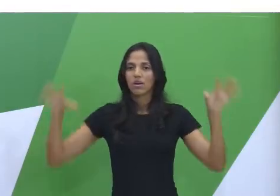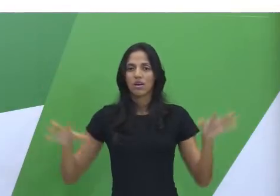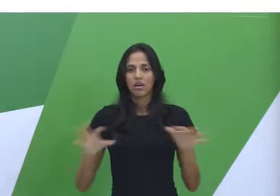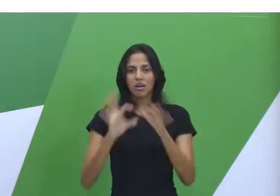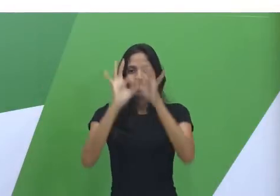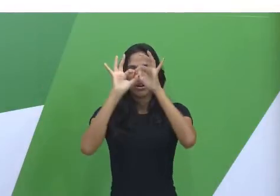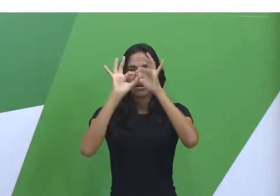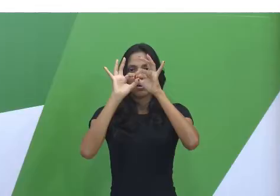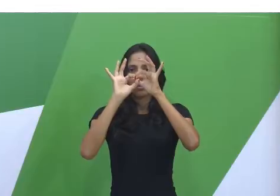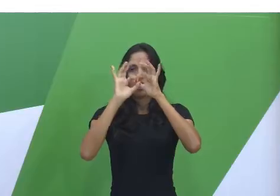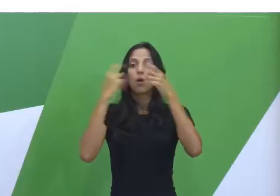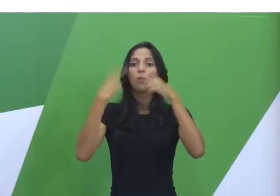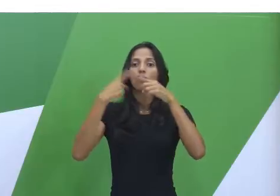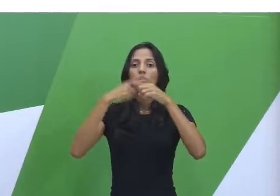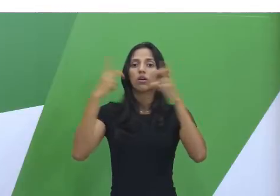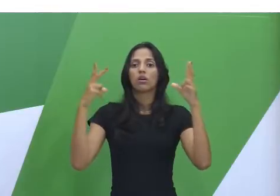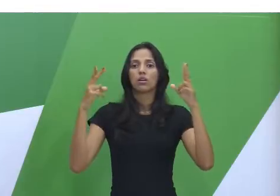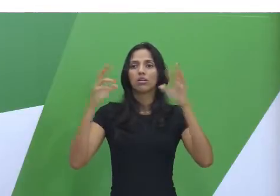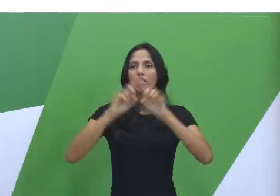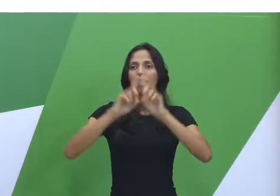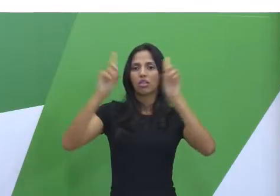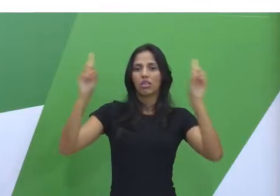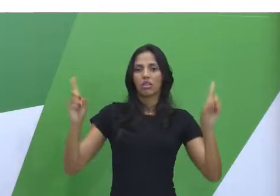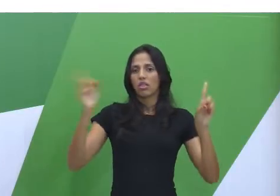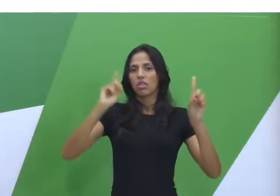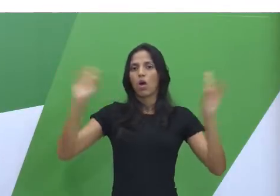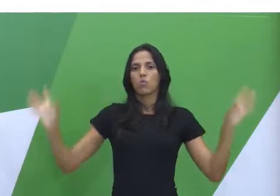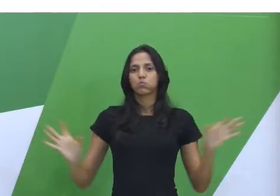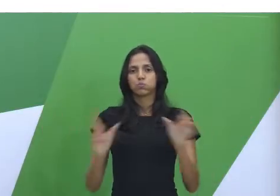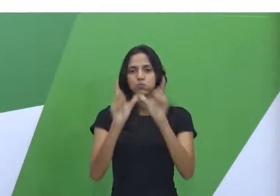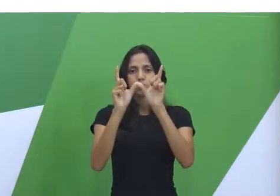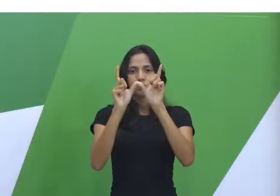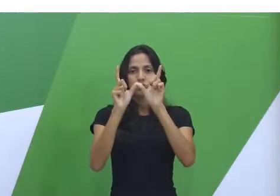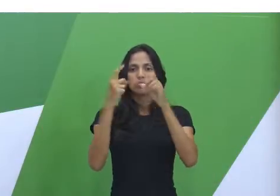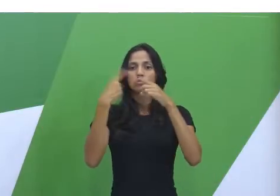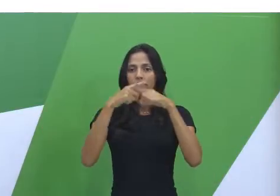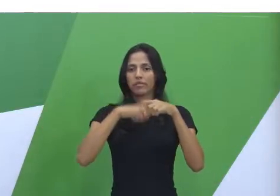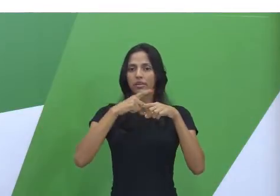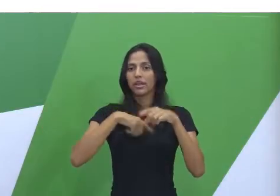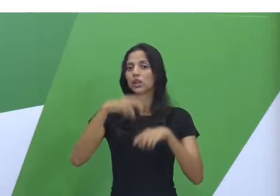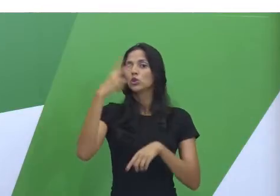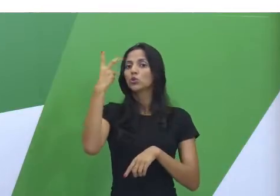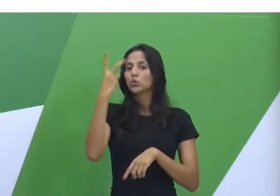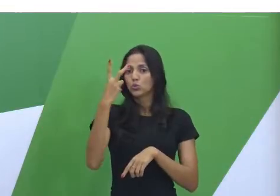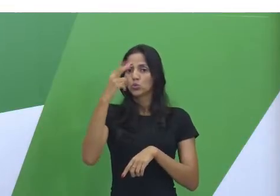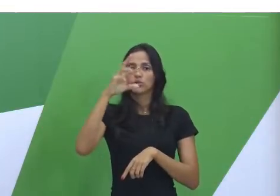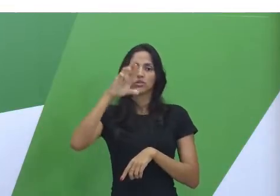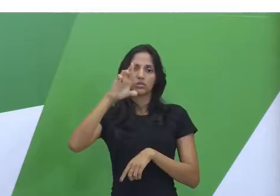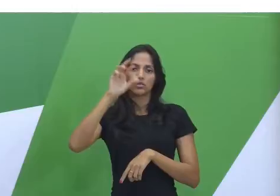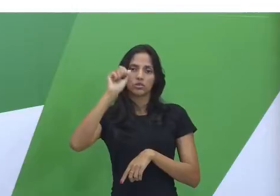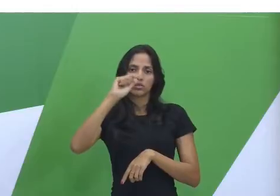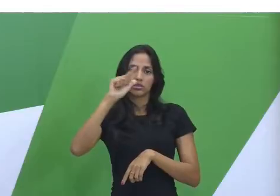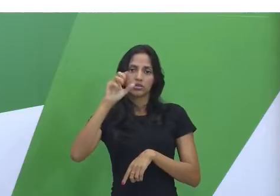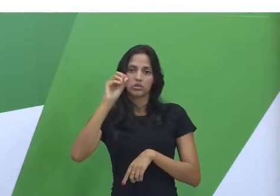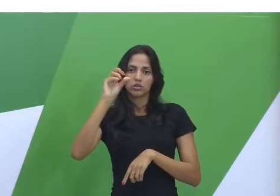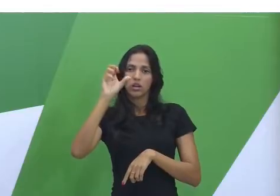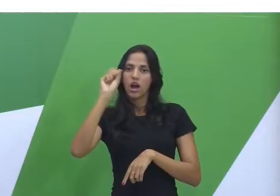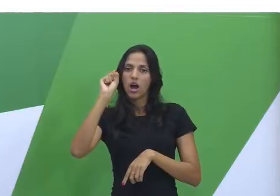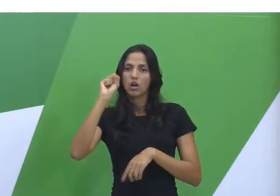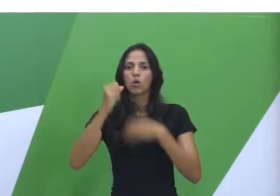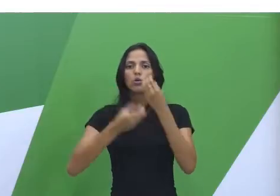Então, observe que agora nós já temos duas razões trigonométricas, certo? Agora vamos ver